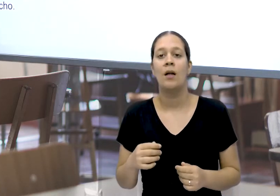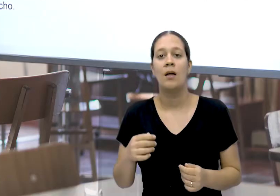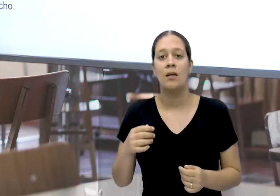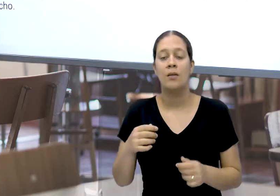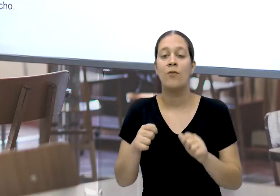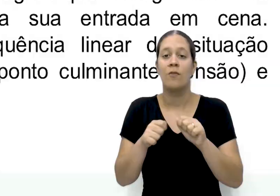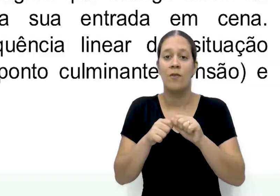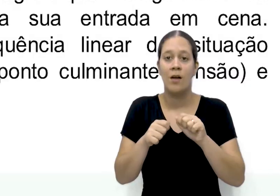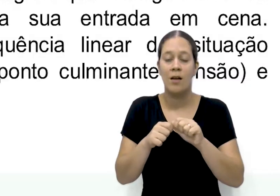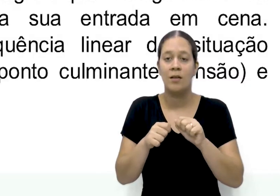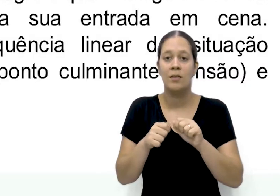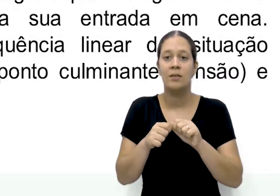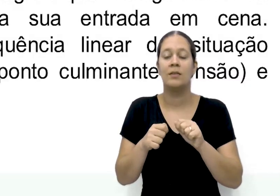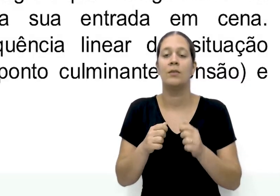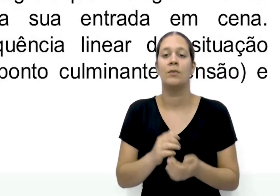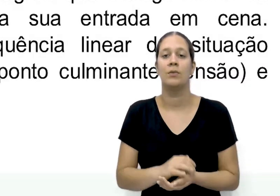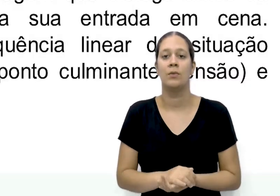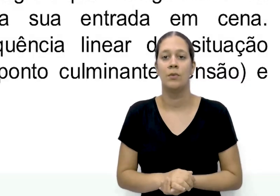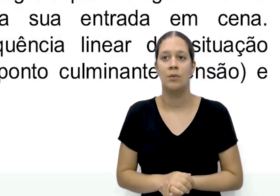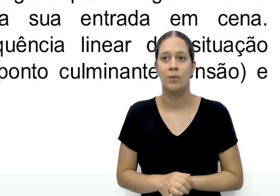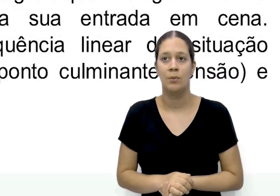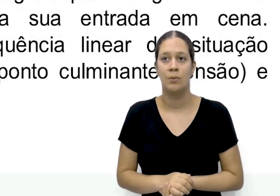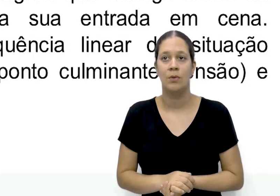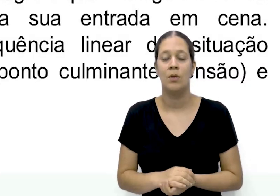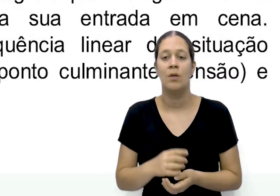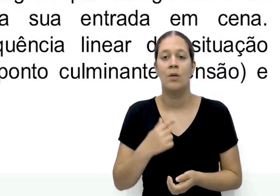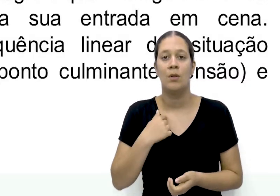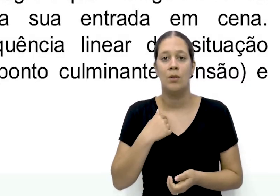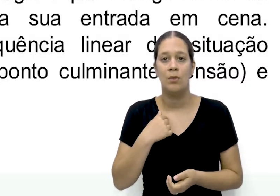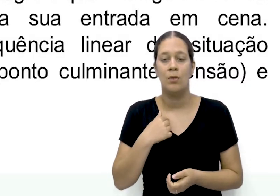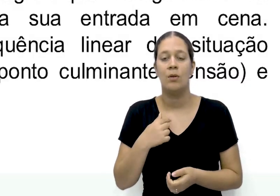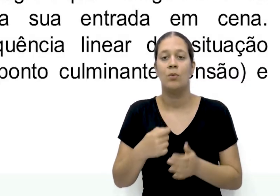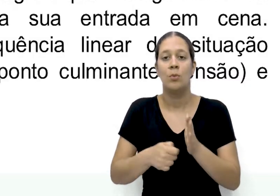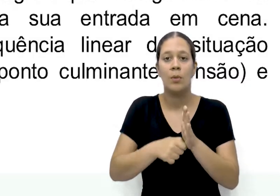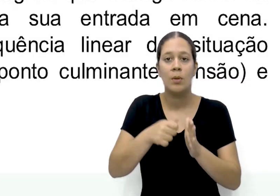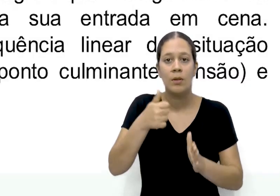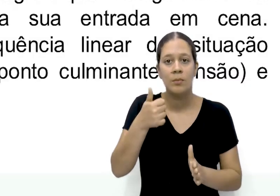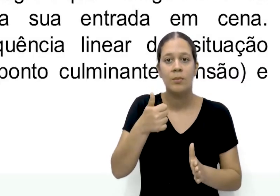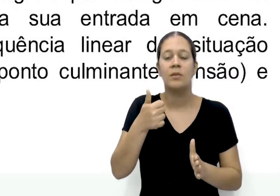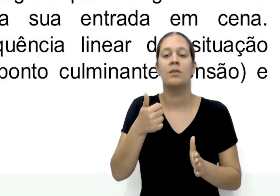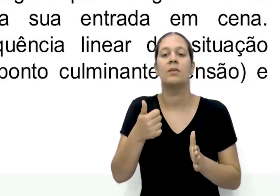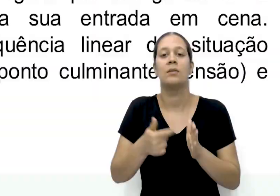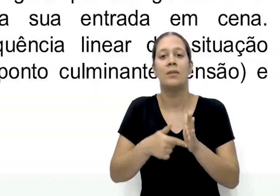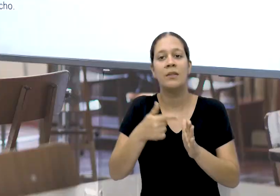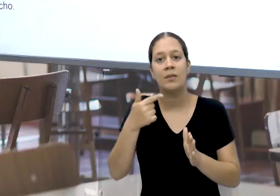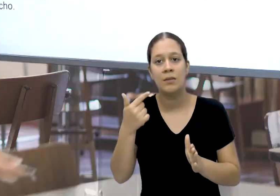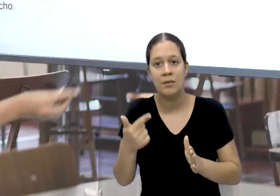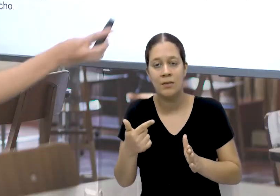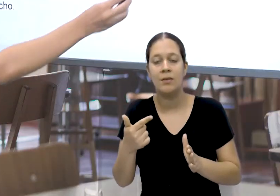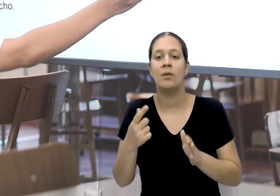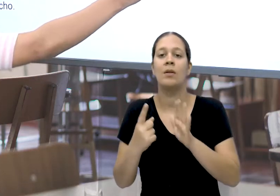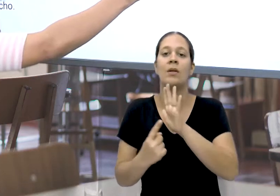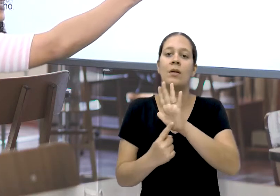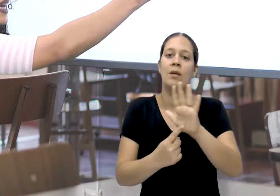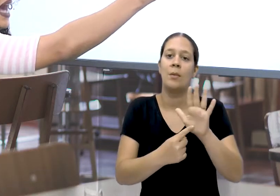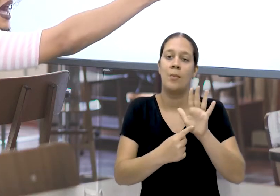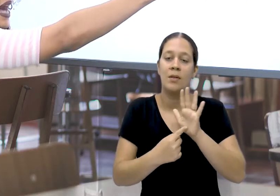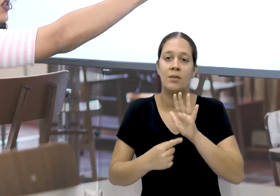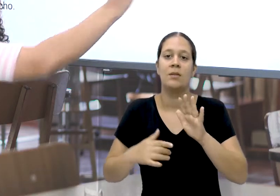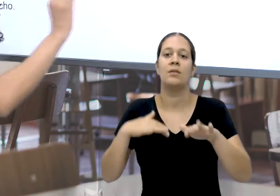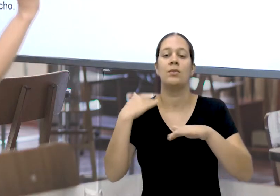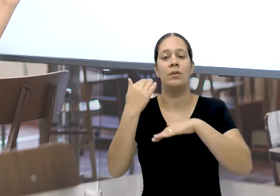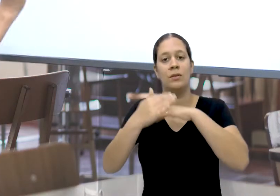são partes desses atos. Grava essa palavra. Pega a tua canetinha, pega a tua apostila e